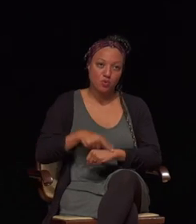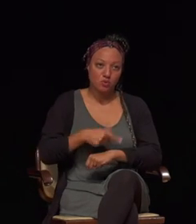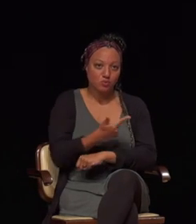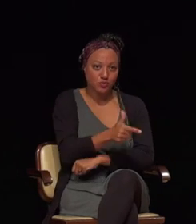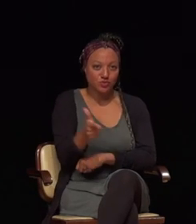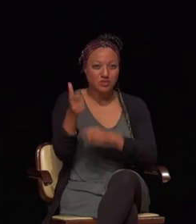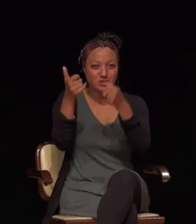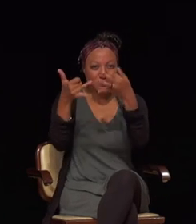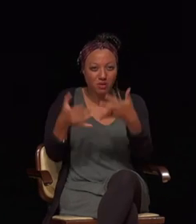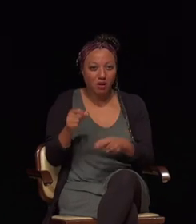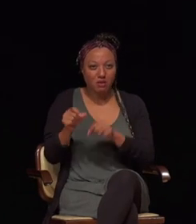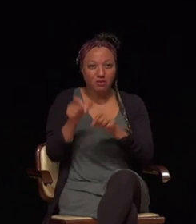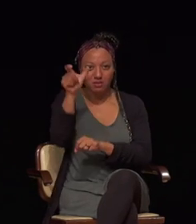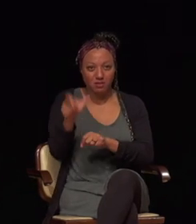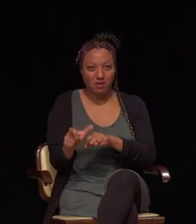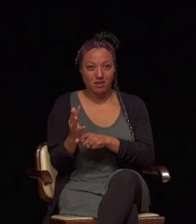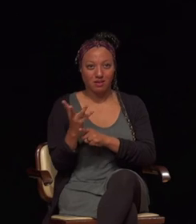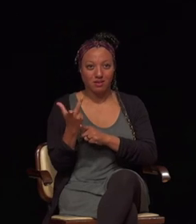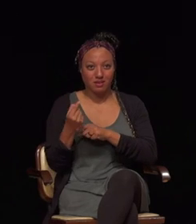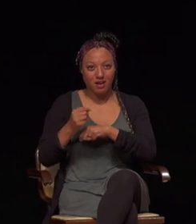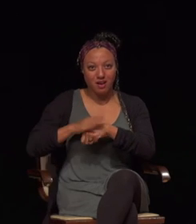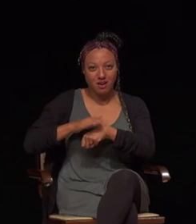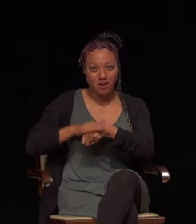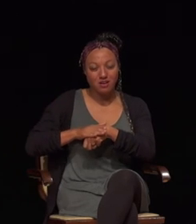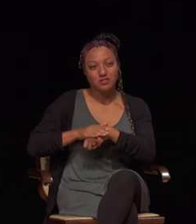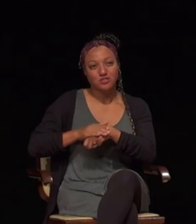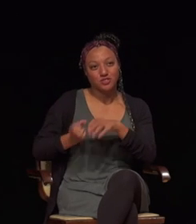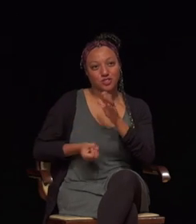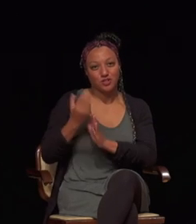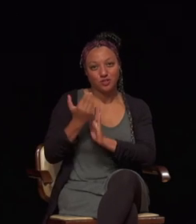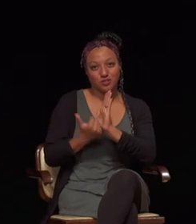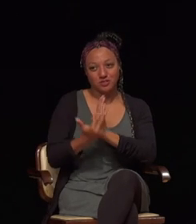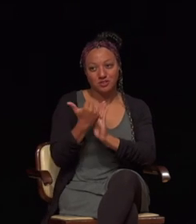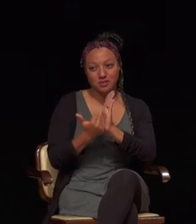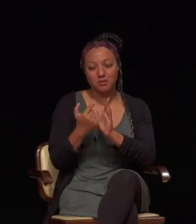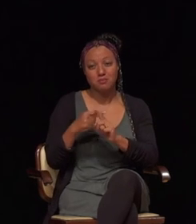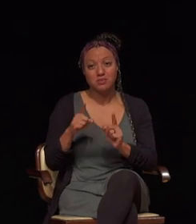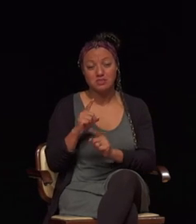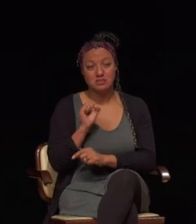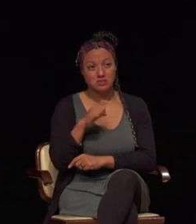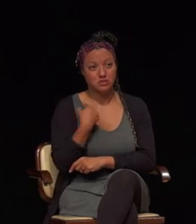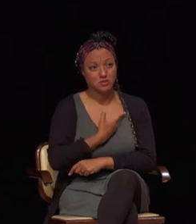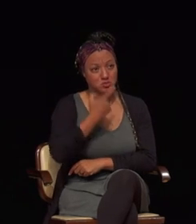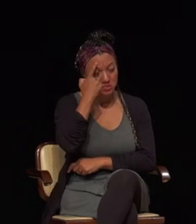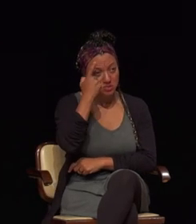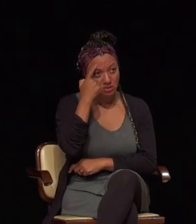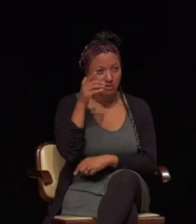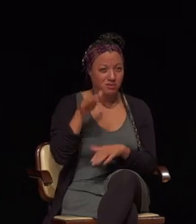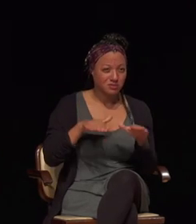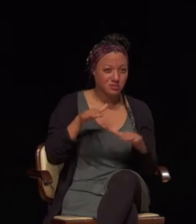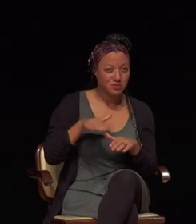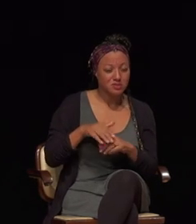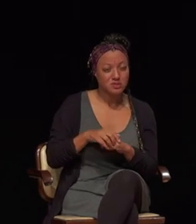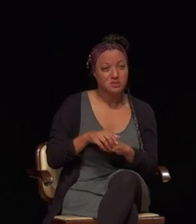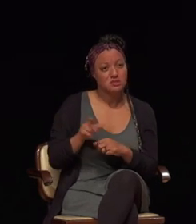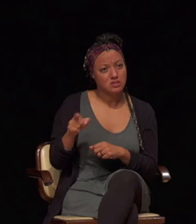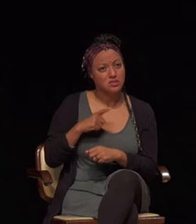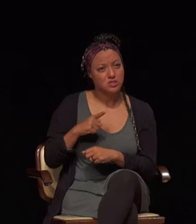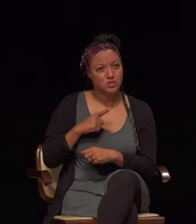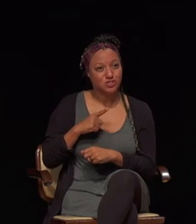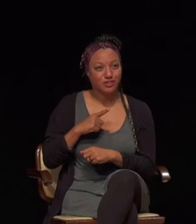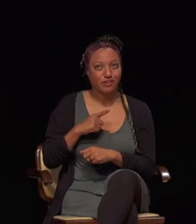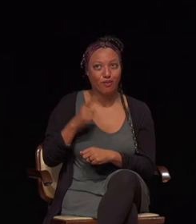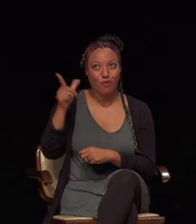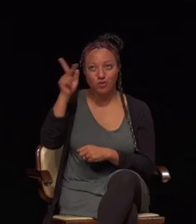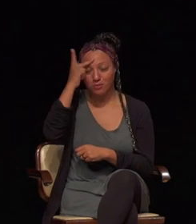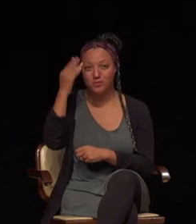Afinal esses protagonistas dessa história visual se nós pensarmos que muitas vezes eh enfim eles tinham encomendas